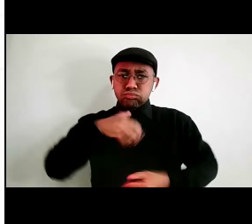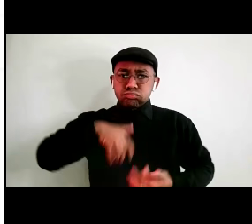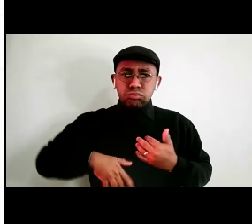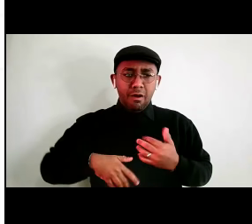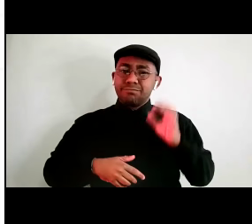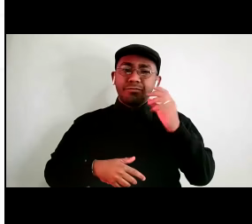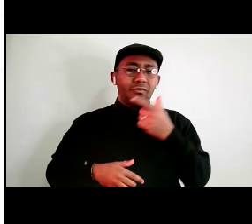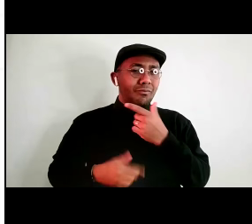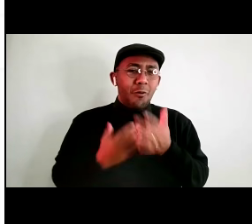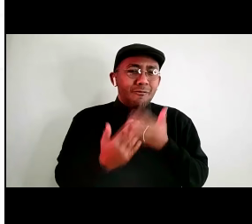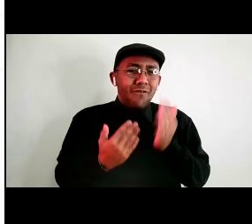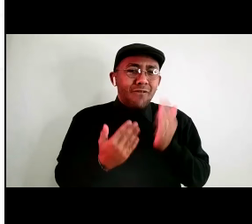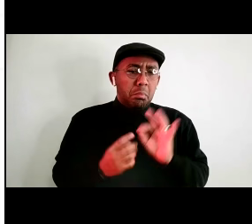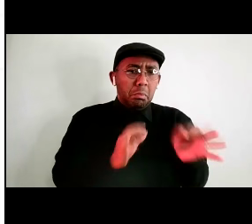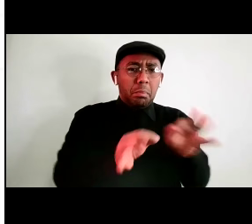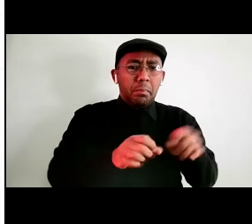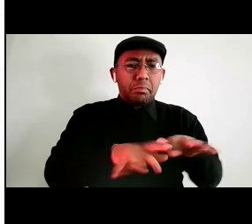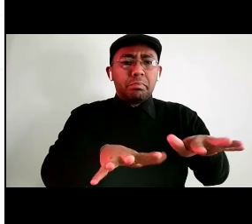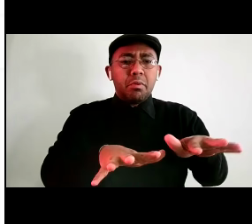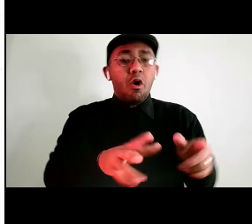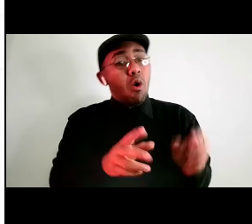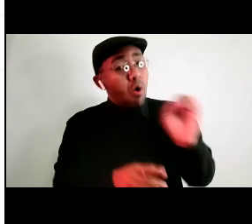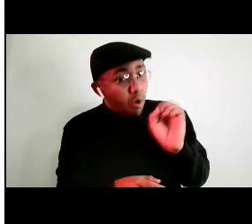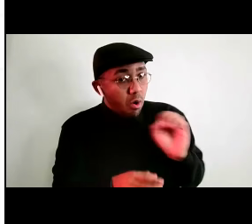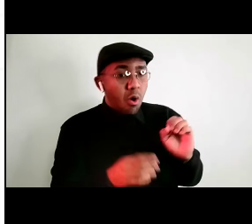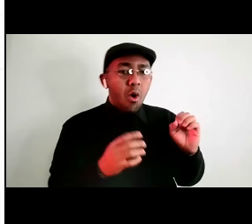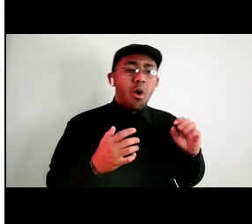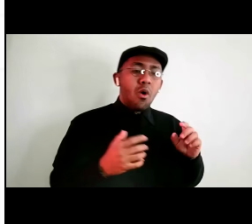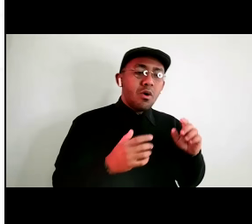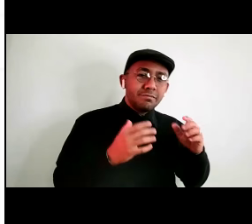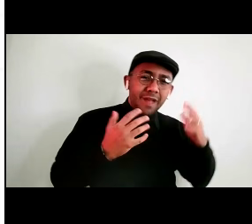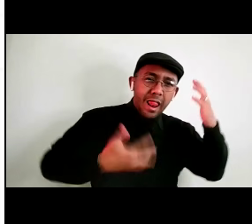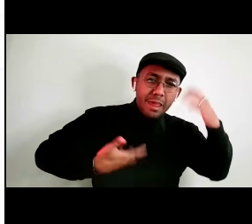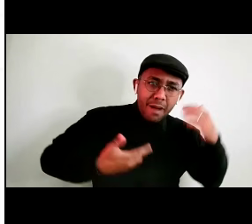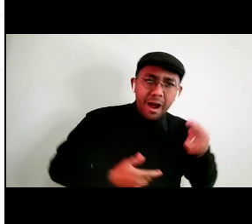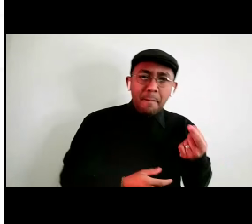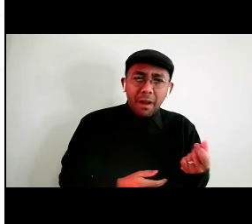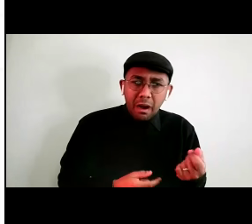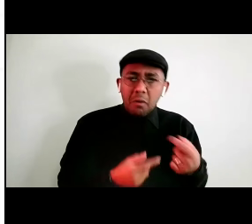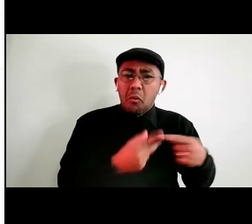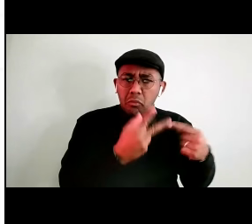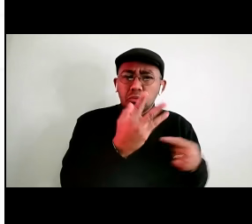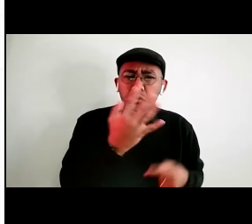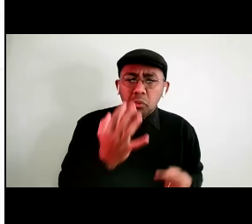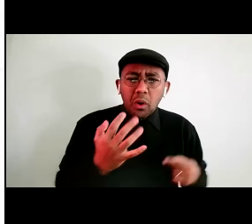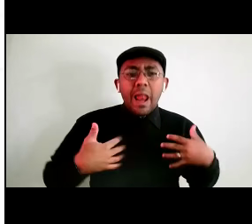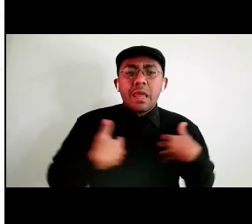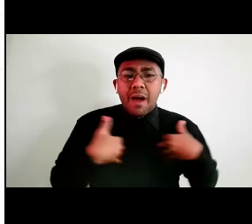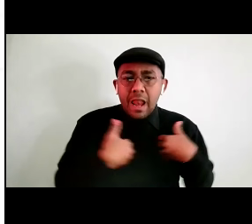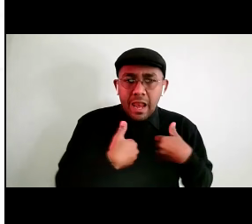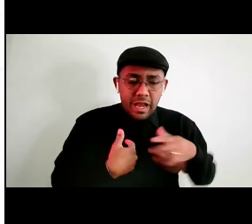estabelecer-se em alguns reservatório animal. Isso poderia perpetuar essa